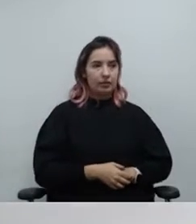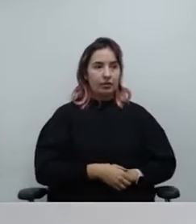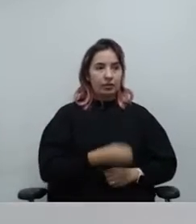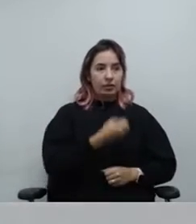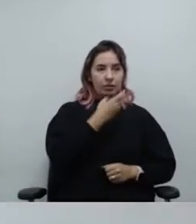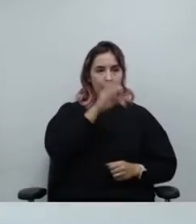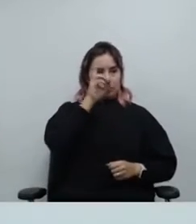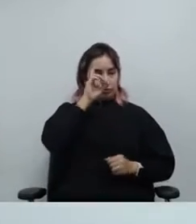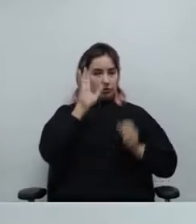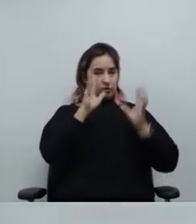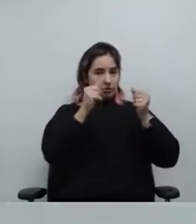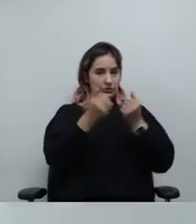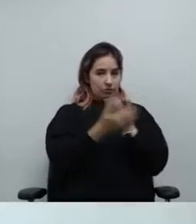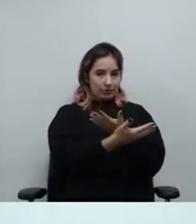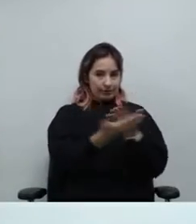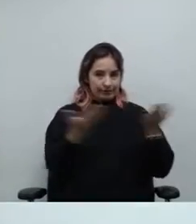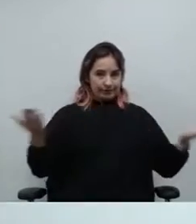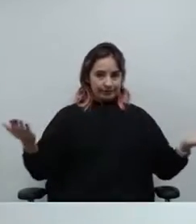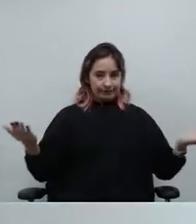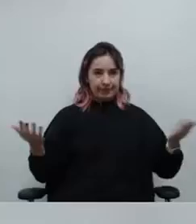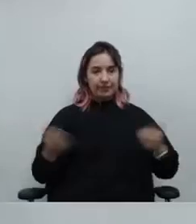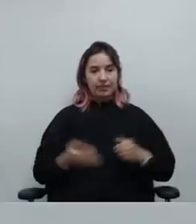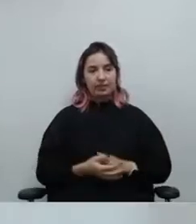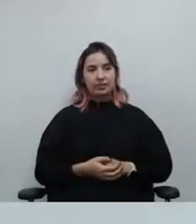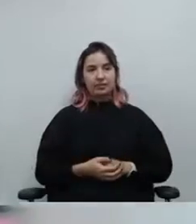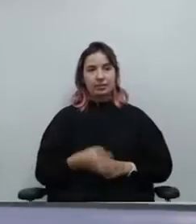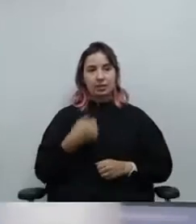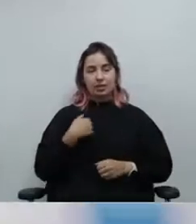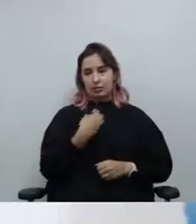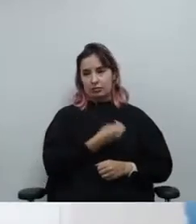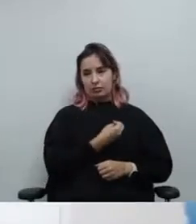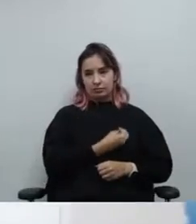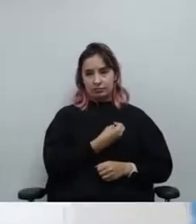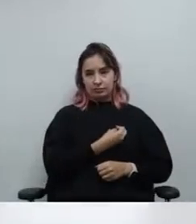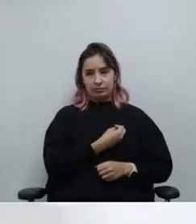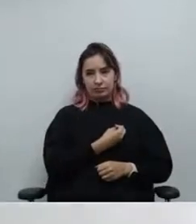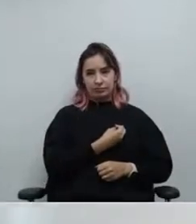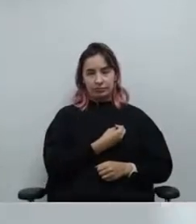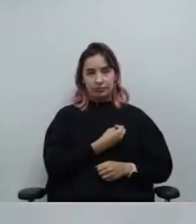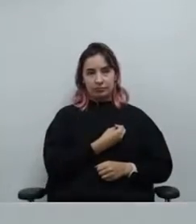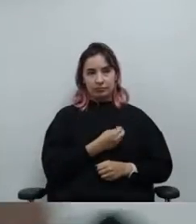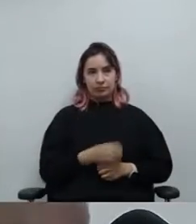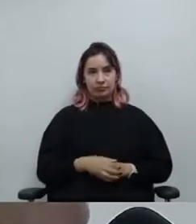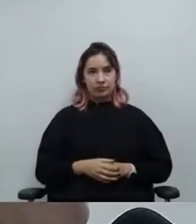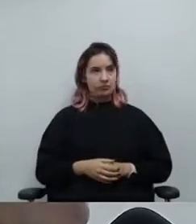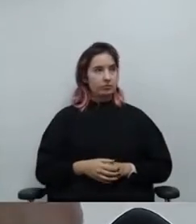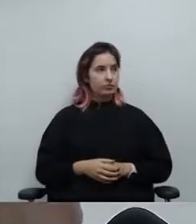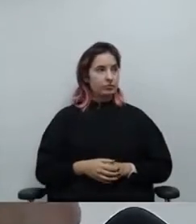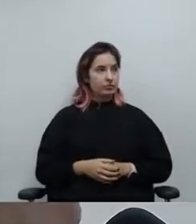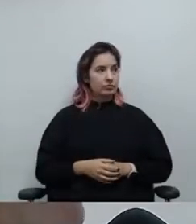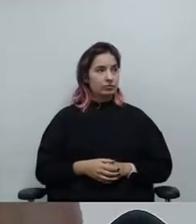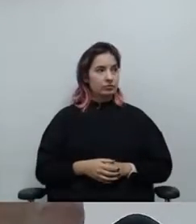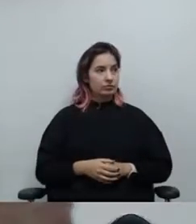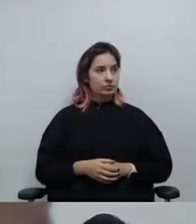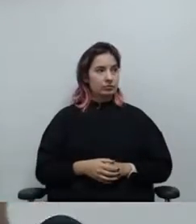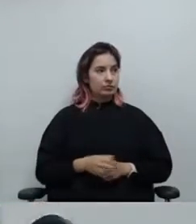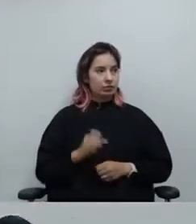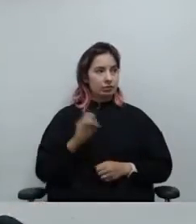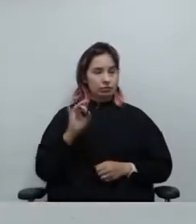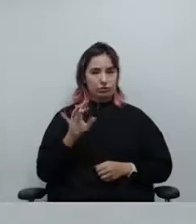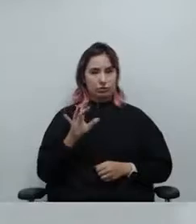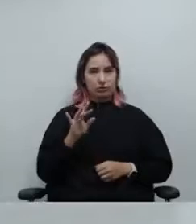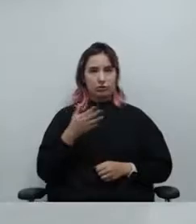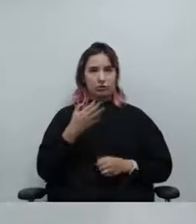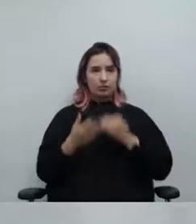Bom dia a todos e todas e todos. Estou aqui na questão simples